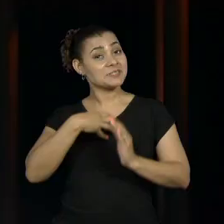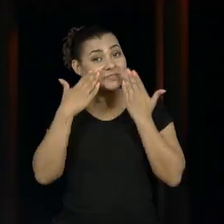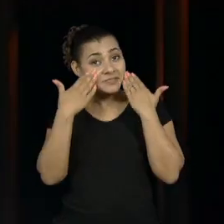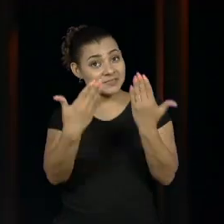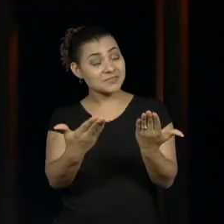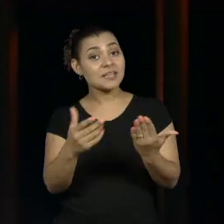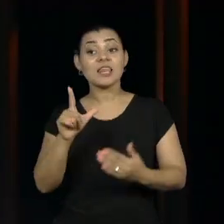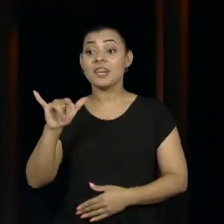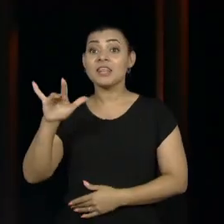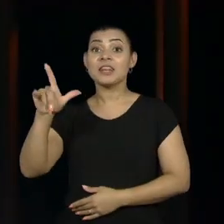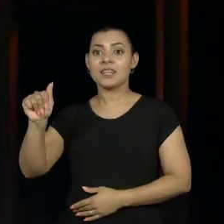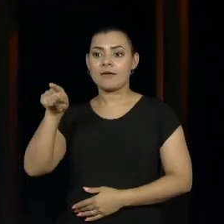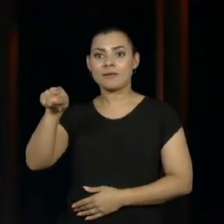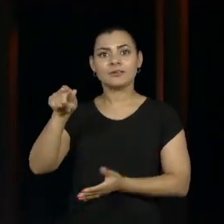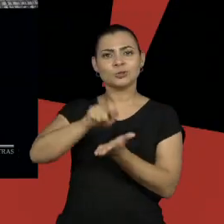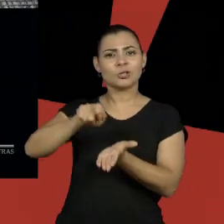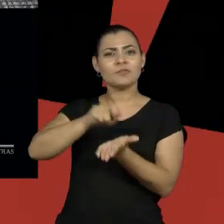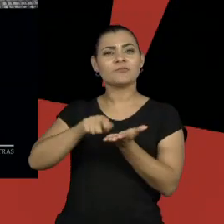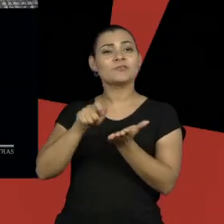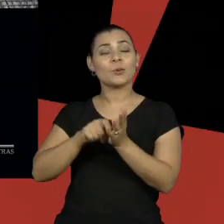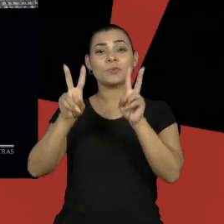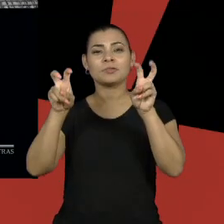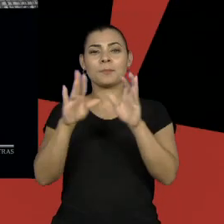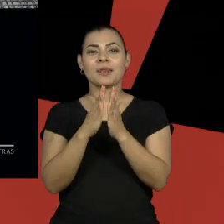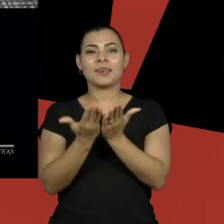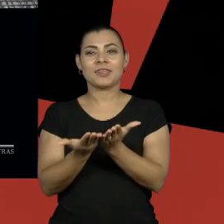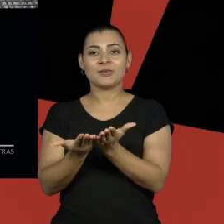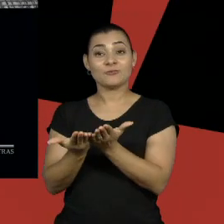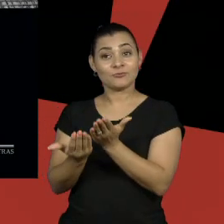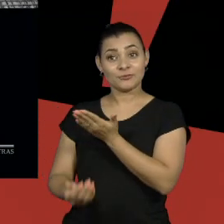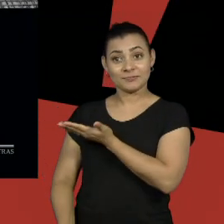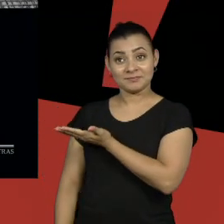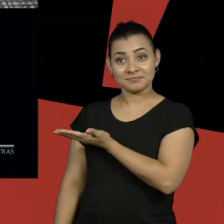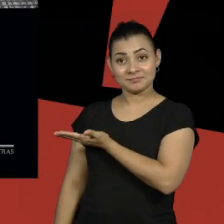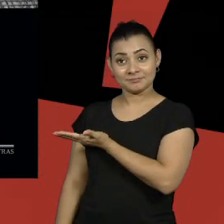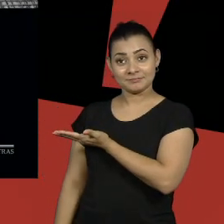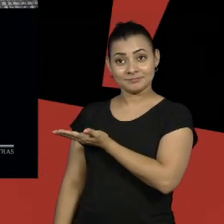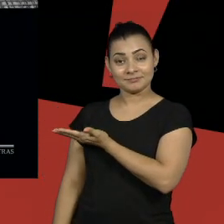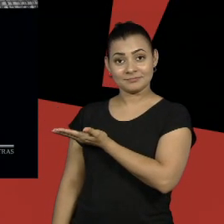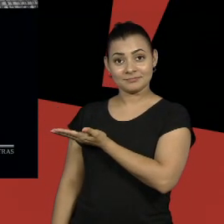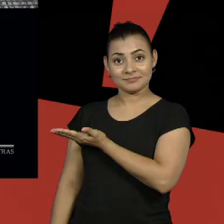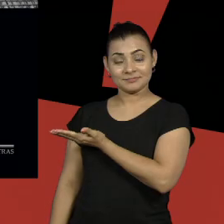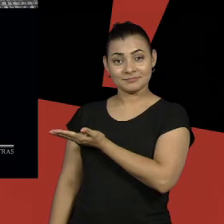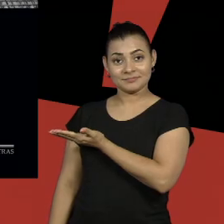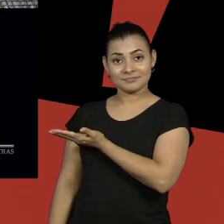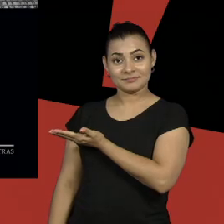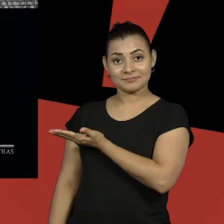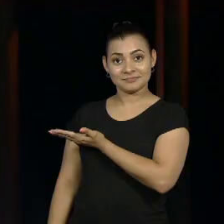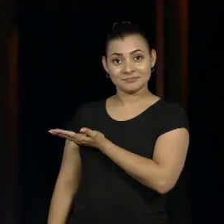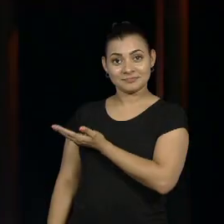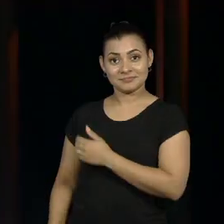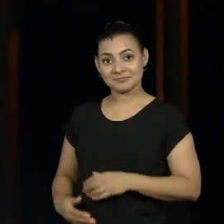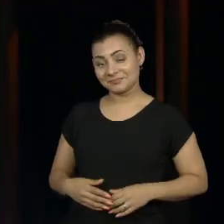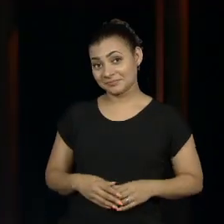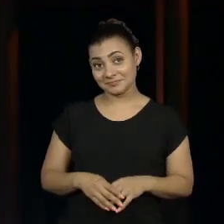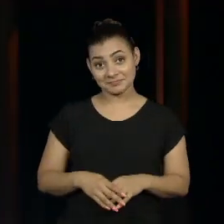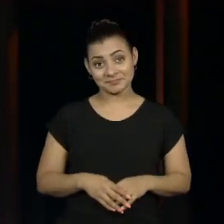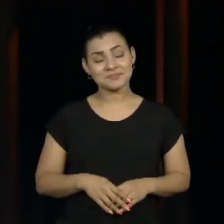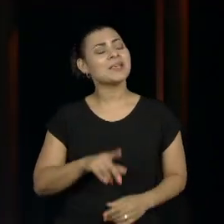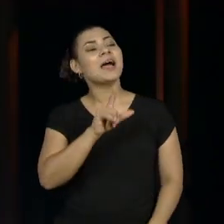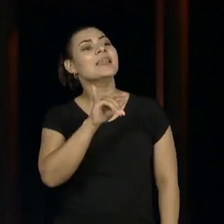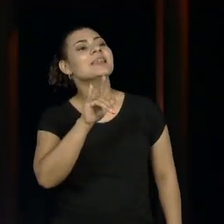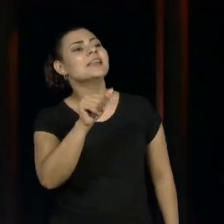Lilian Soares minha convidada escreveu Brasil uma biografia aliás biografia Não autorizada o